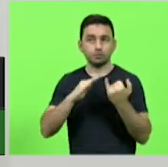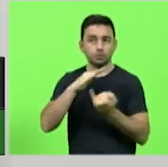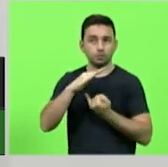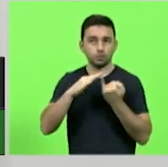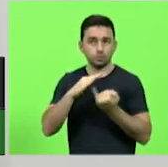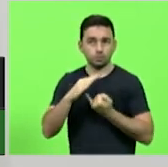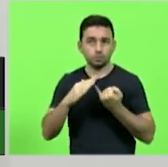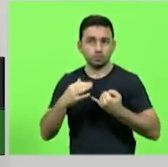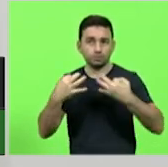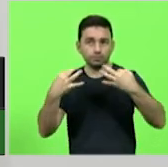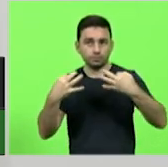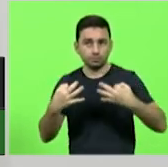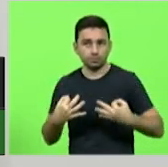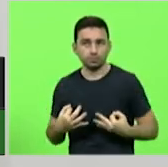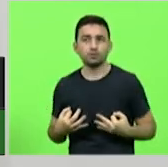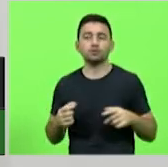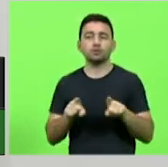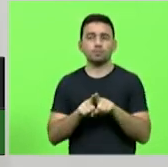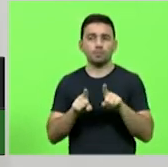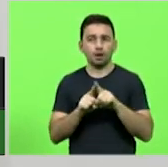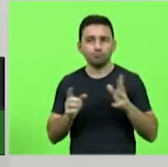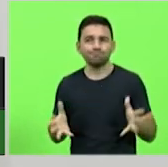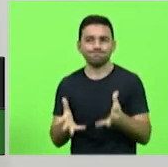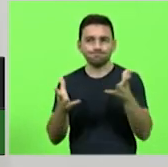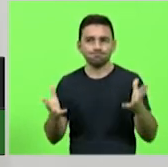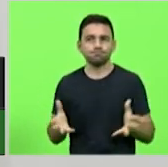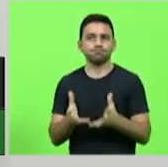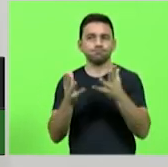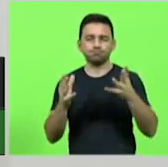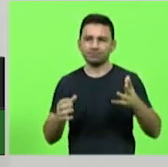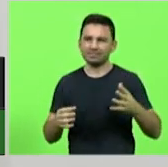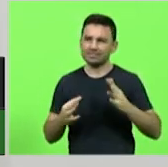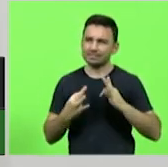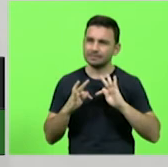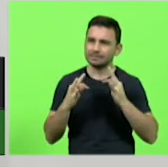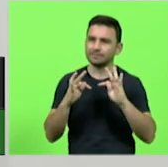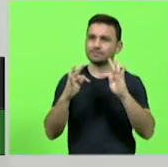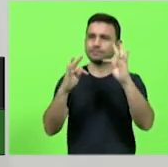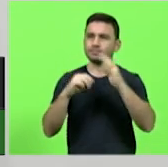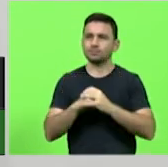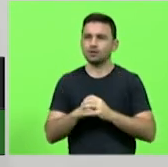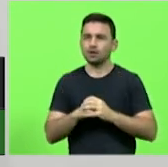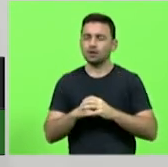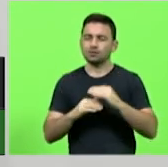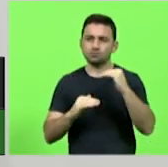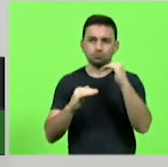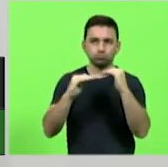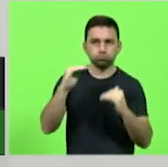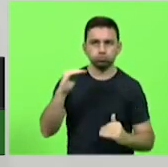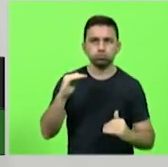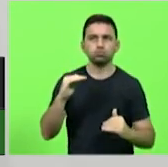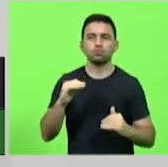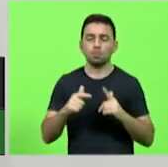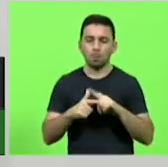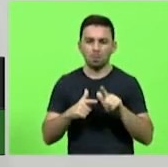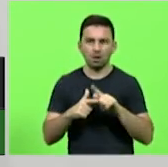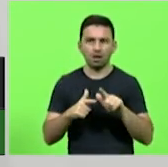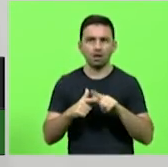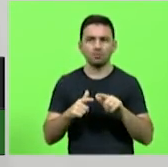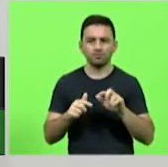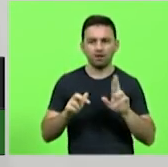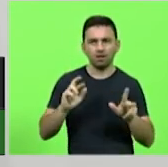e fomentar a inovação. Reduzir a desigualdade dentro do estado de Santa Catarina. Tornar as cidades e